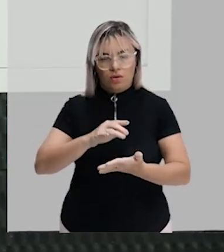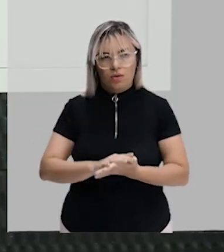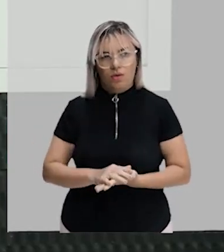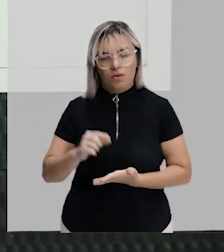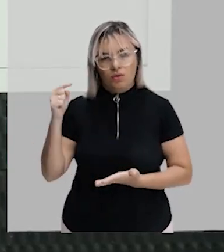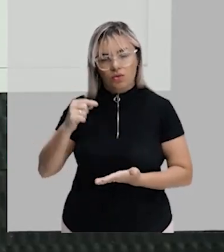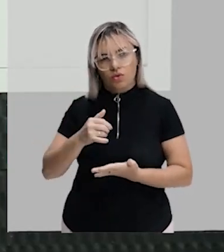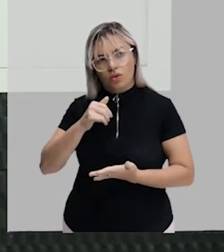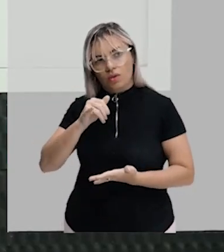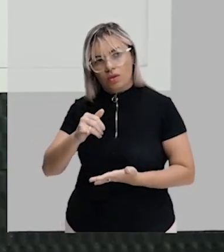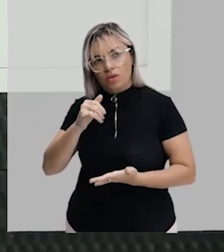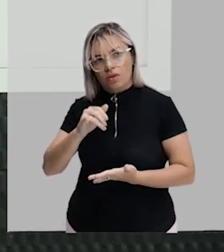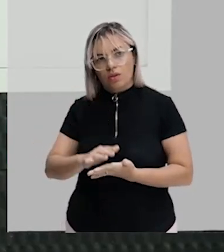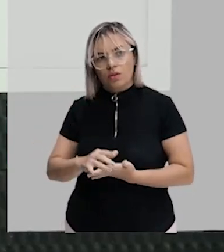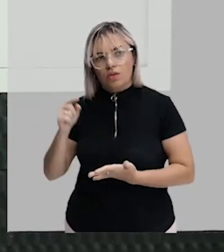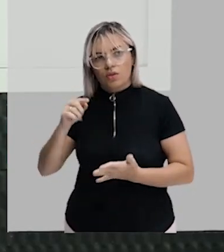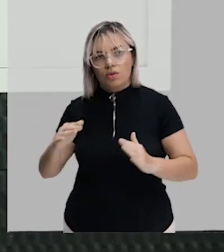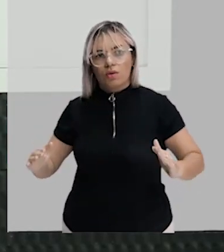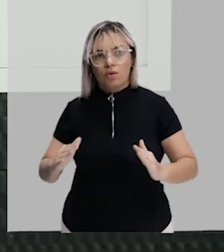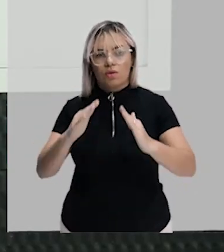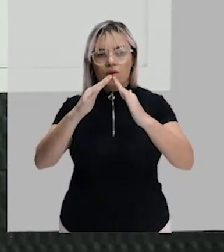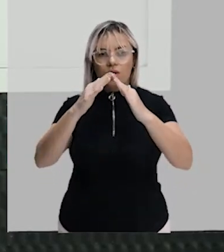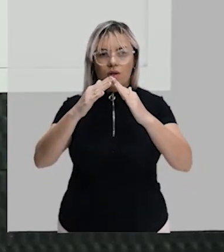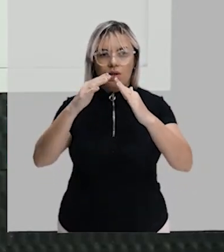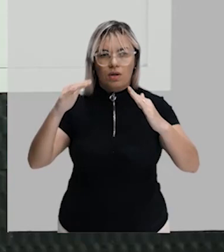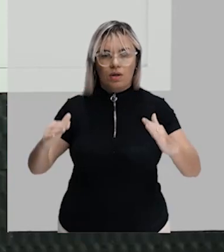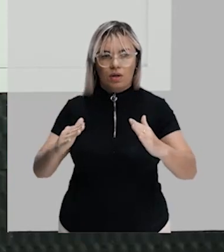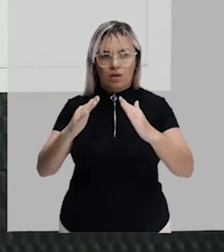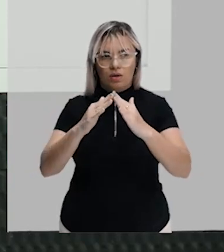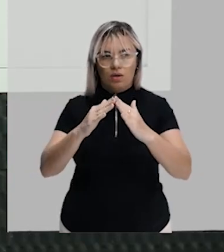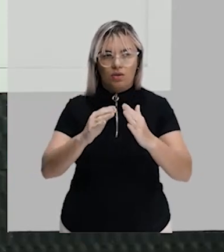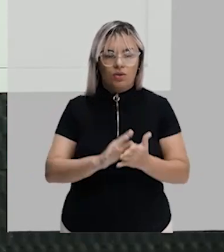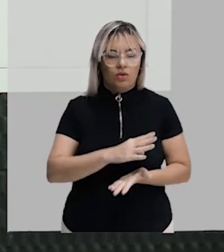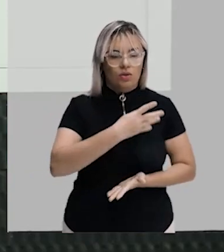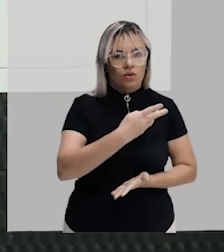de R$ 490 para R$ 390 no mês.